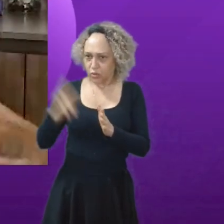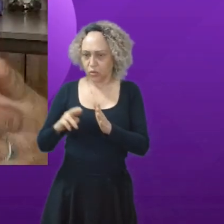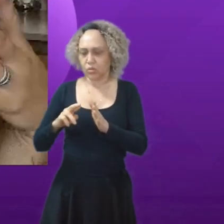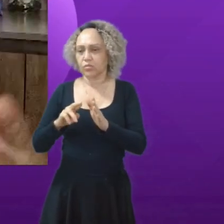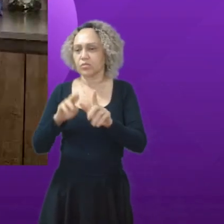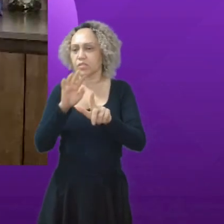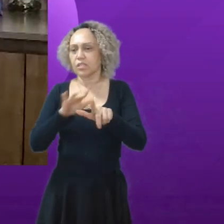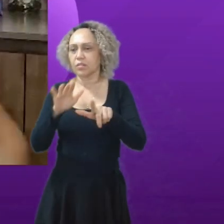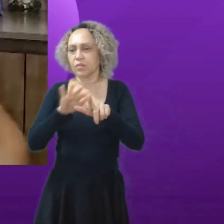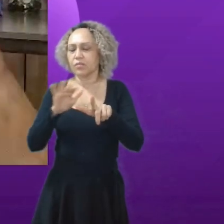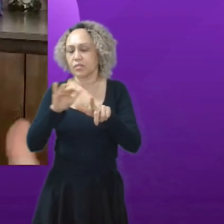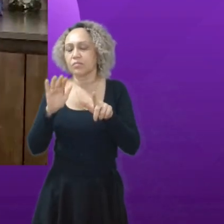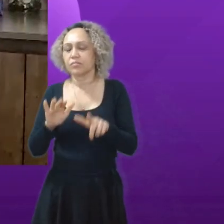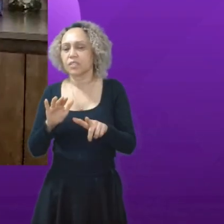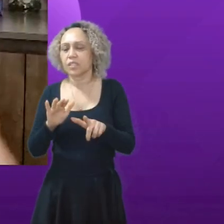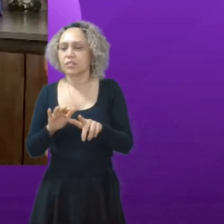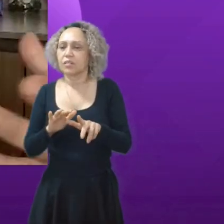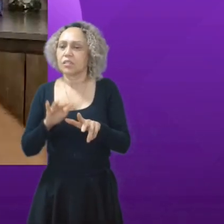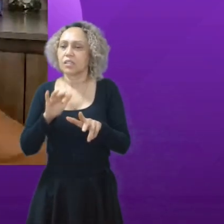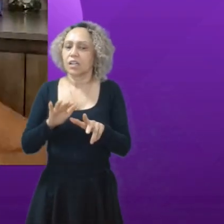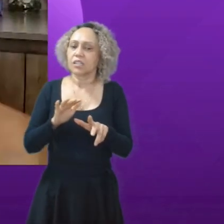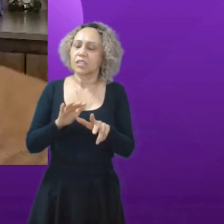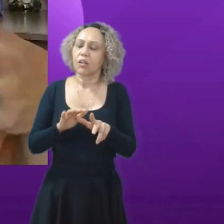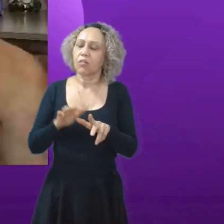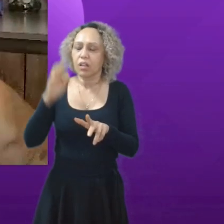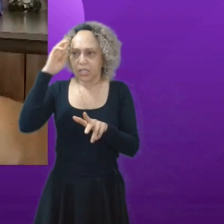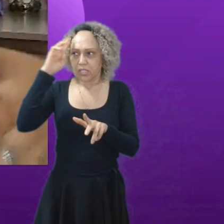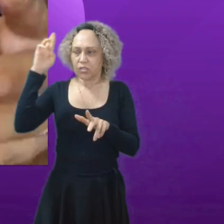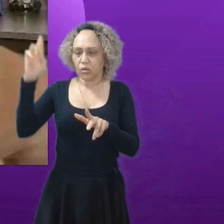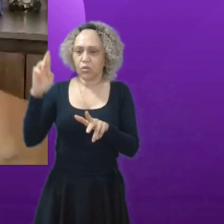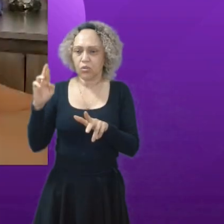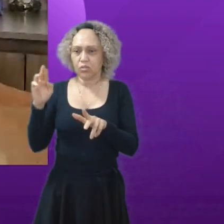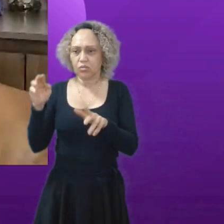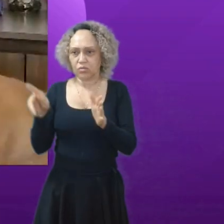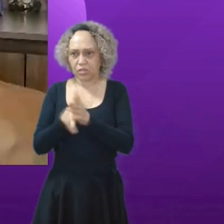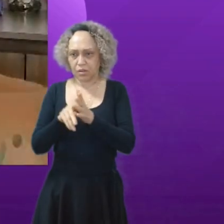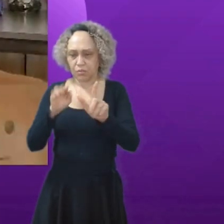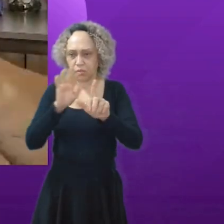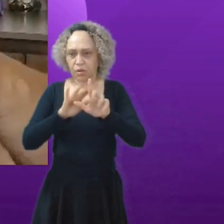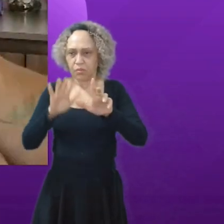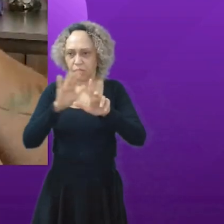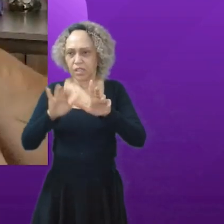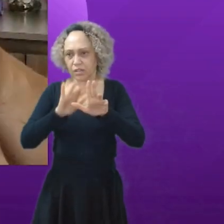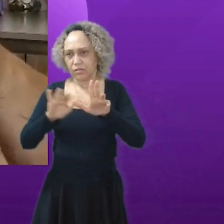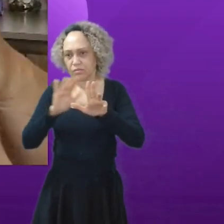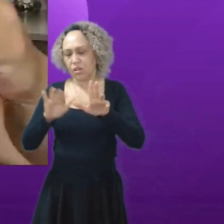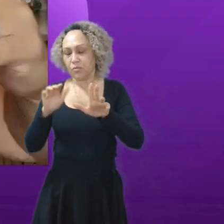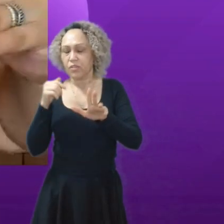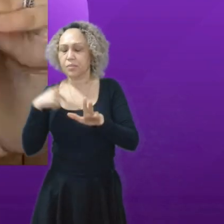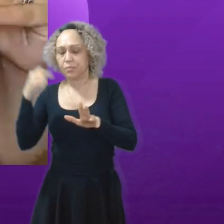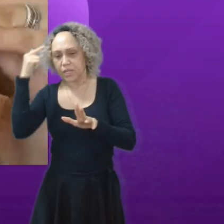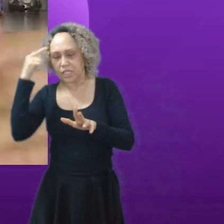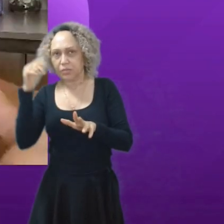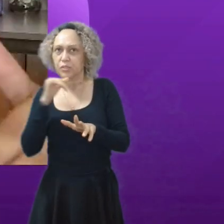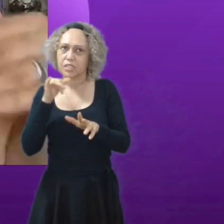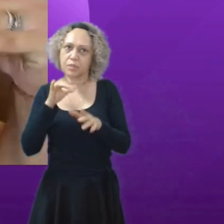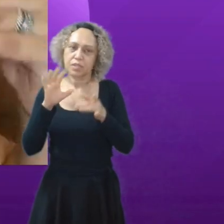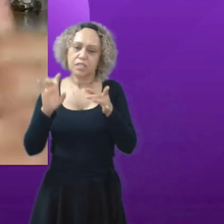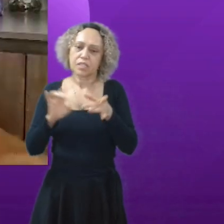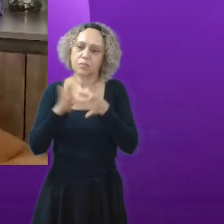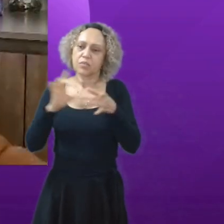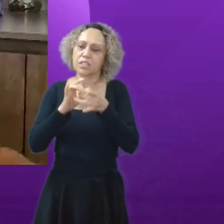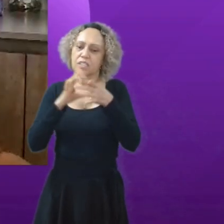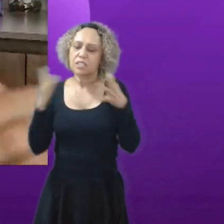em democracias mais fragilizadas ou que estão em pontos, né, de fragilidade, eles vão tentando